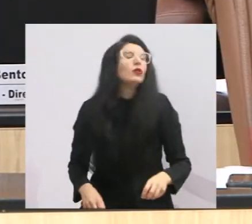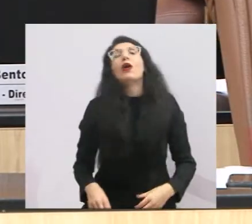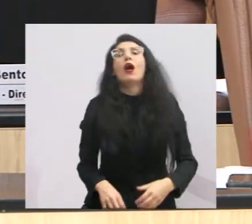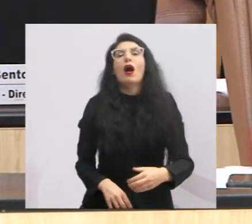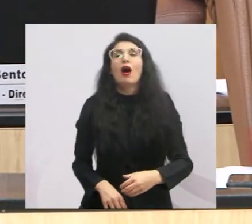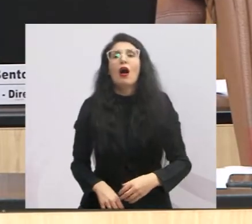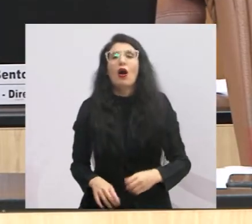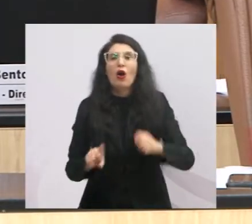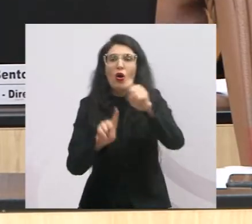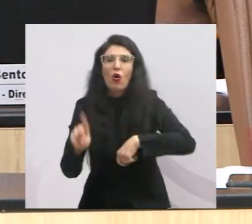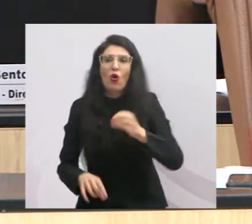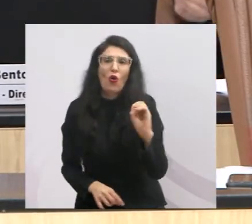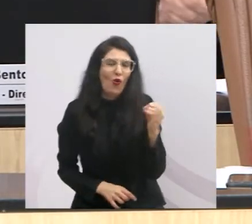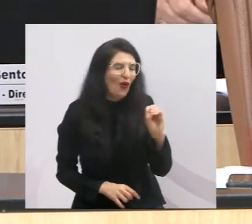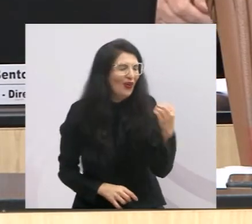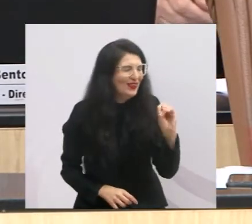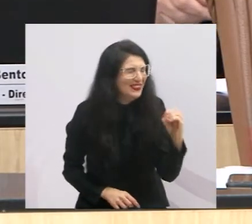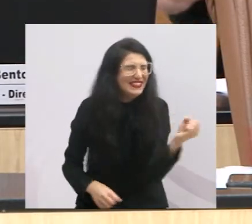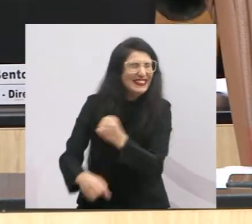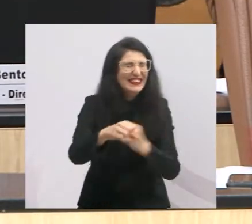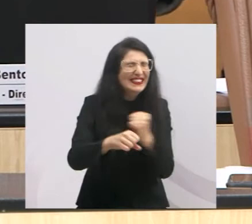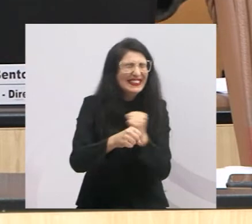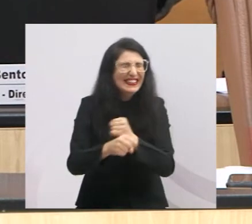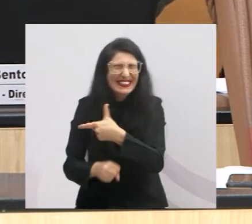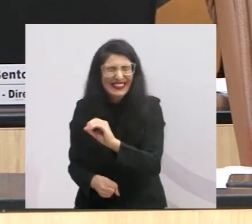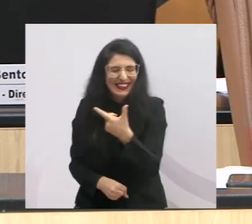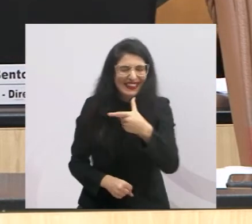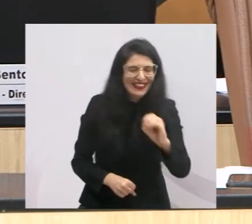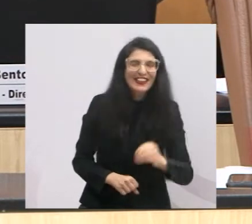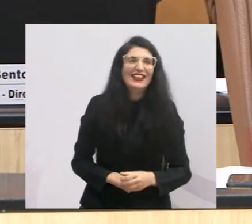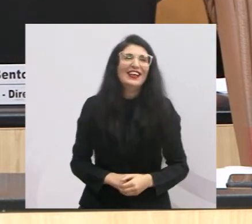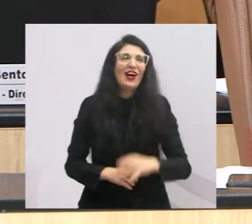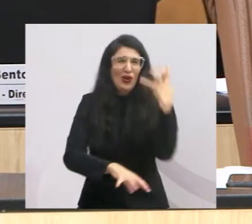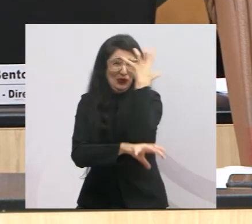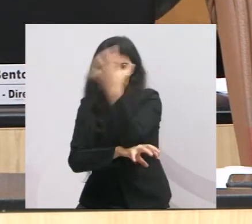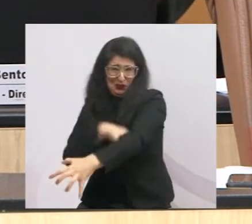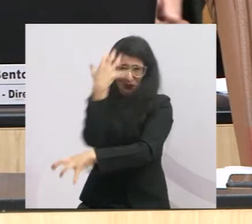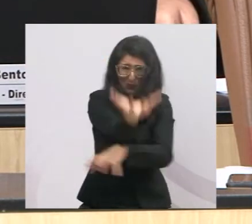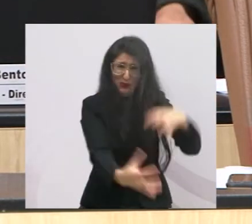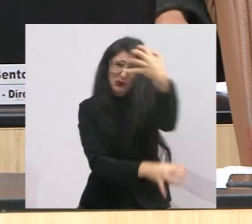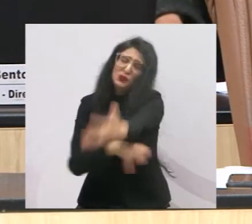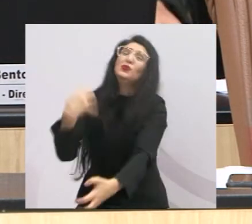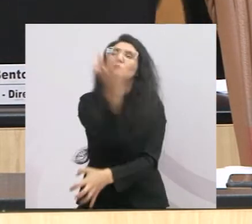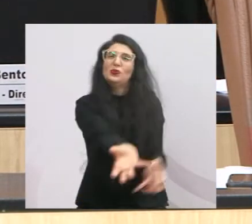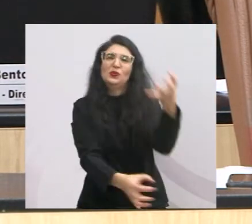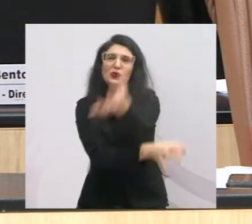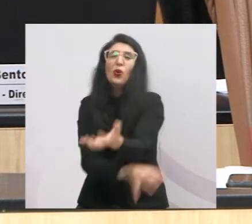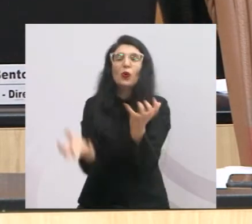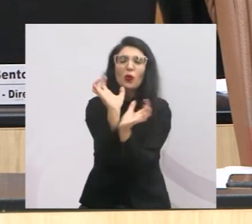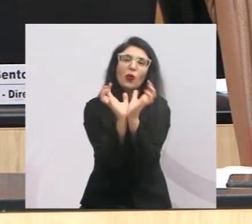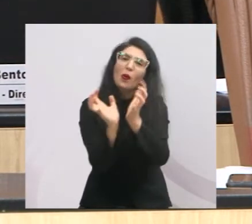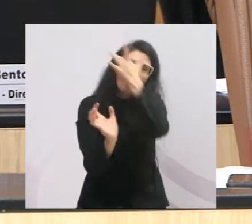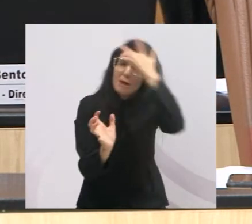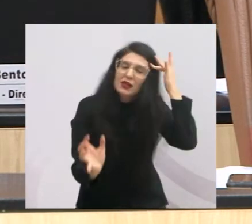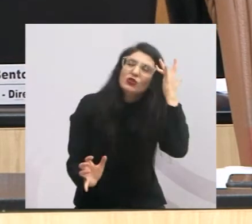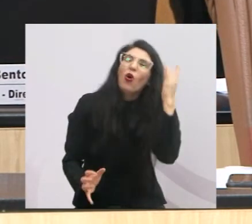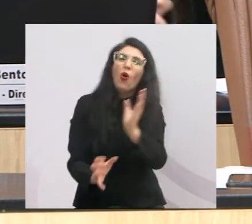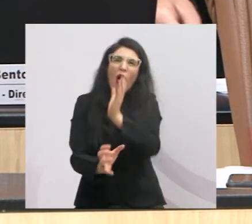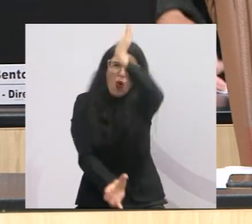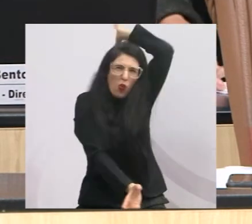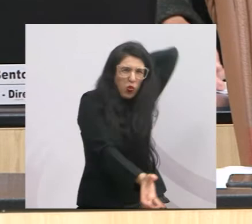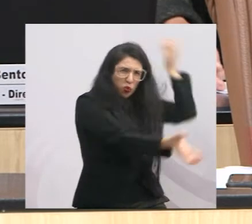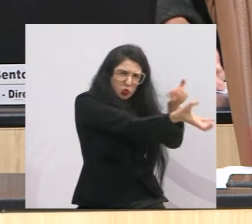por oportunidade das fortes chuvas verificadas nos dias no dia 25 de outubro